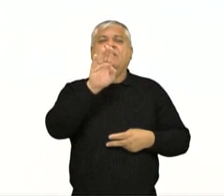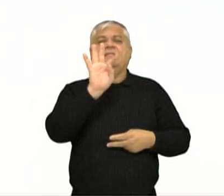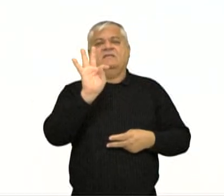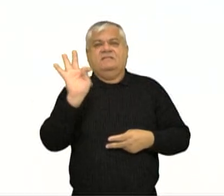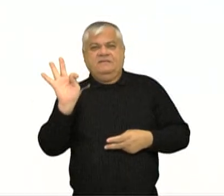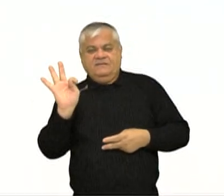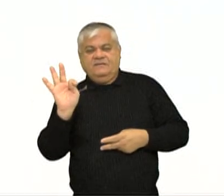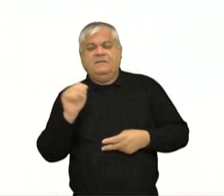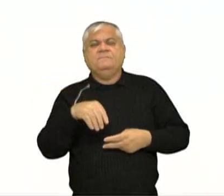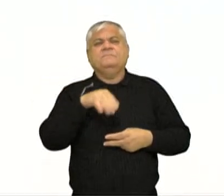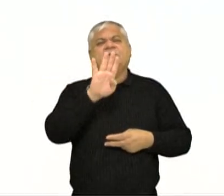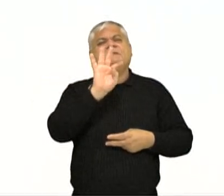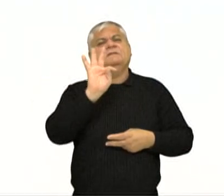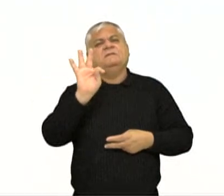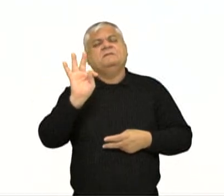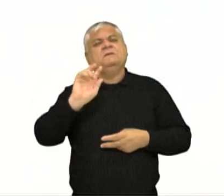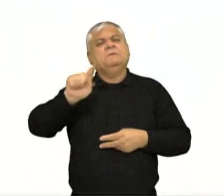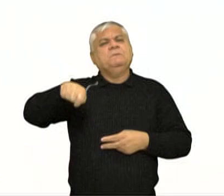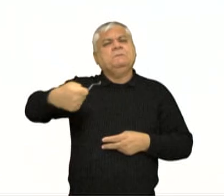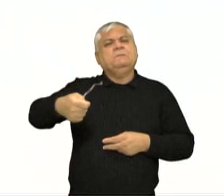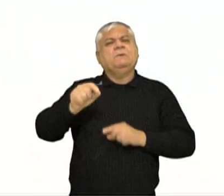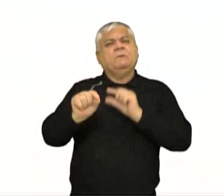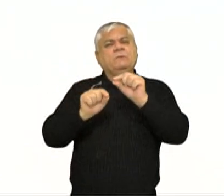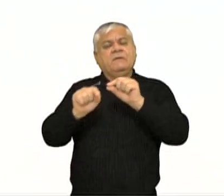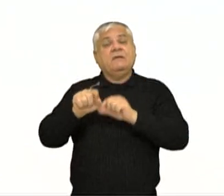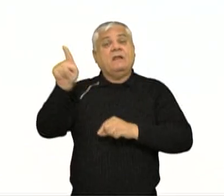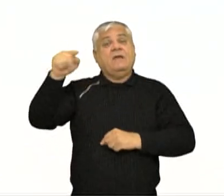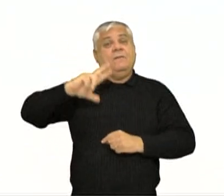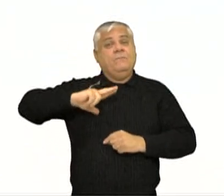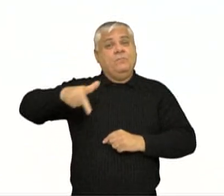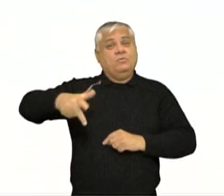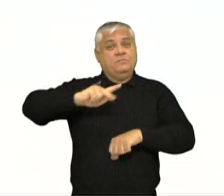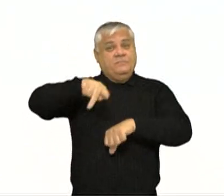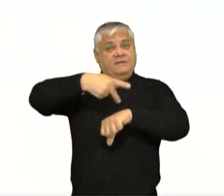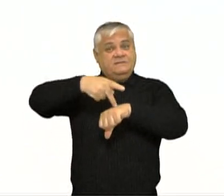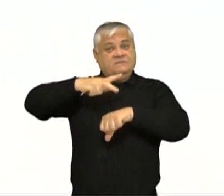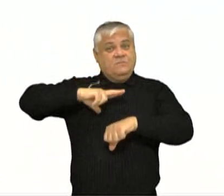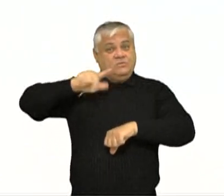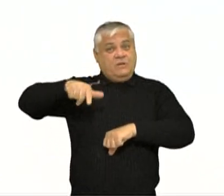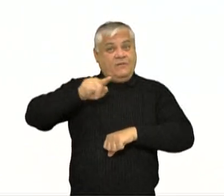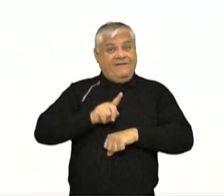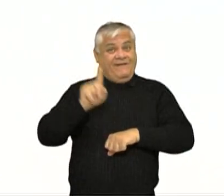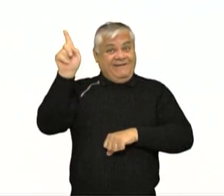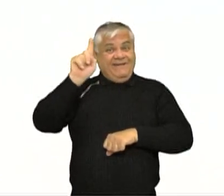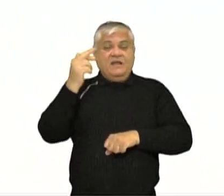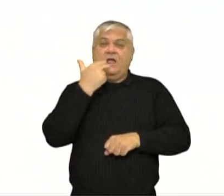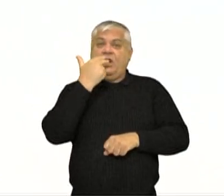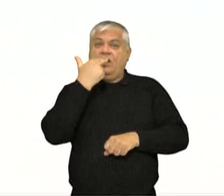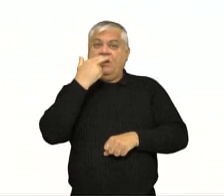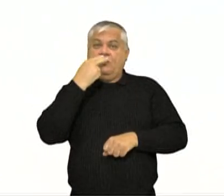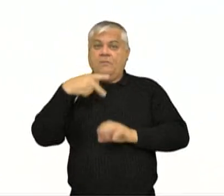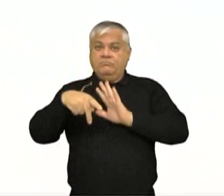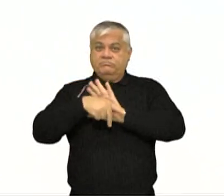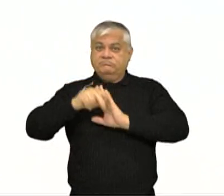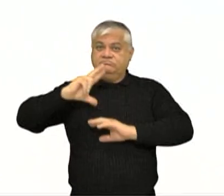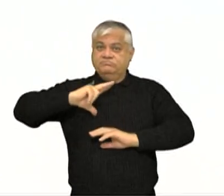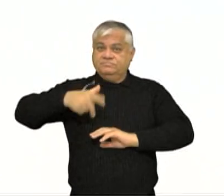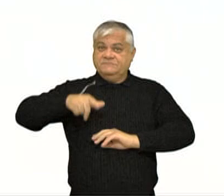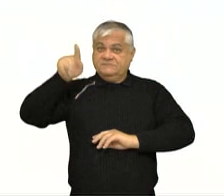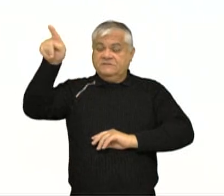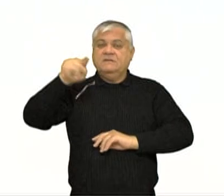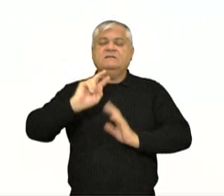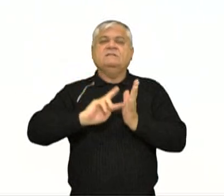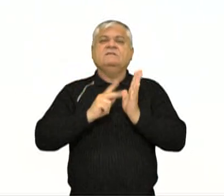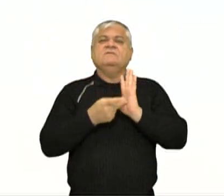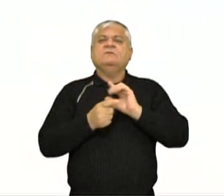BTT. Essa é a sigla utilizada em Portugal, ou seja, né, no nosso idioma, em português. E o que ela